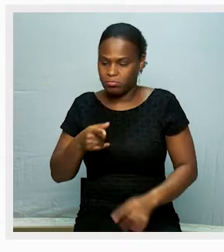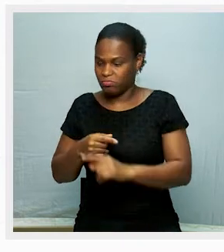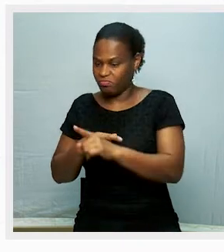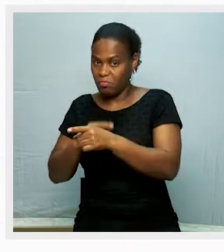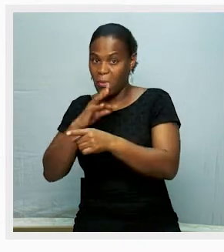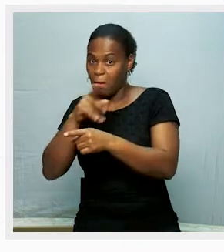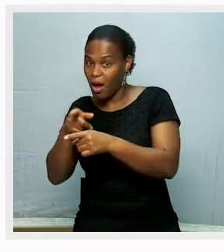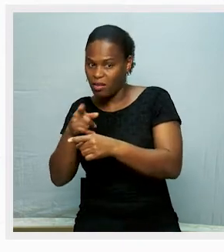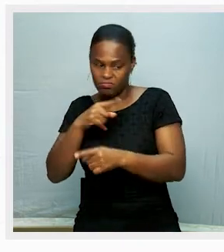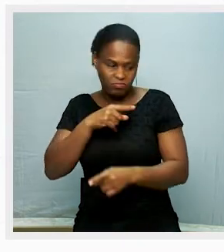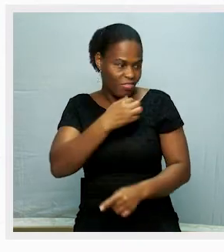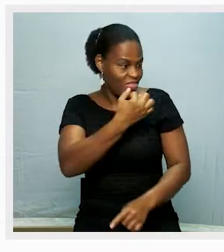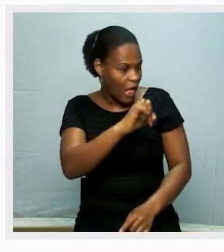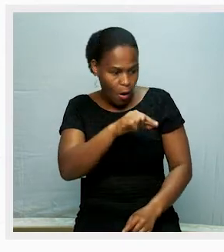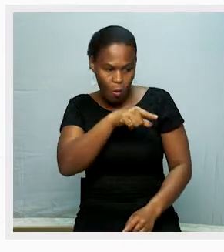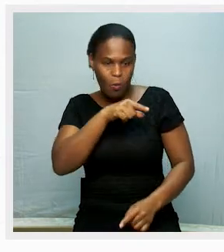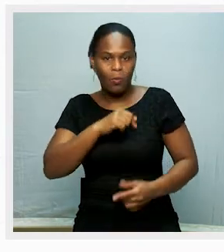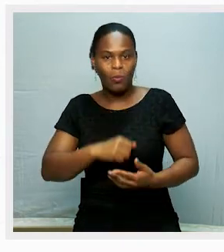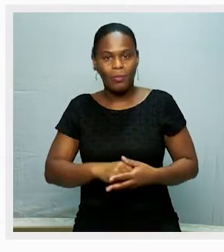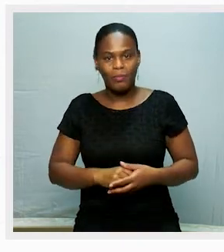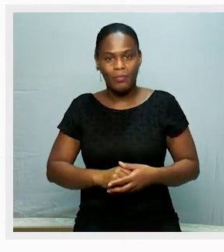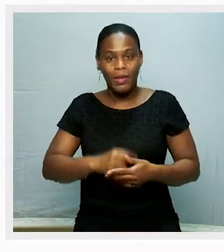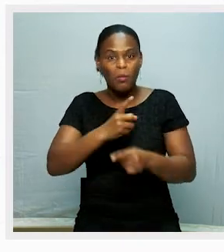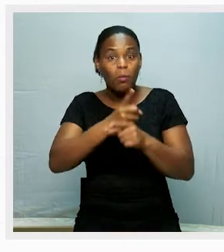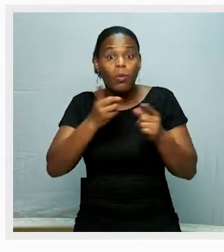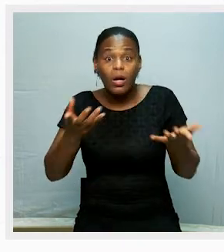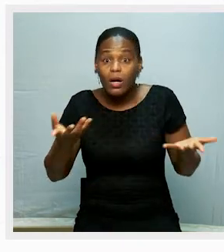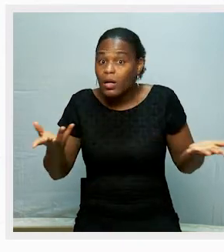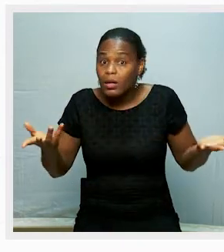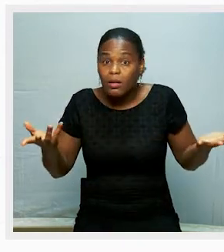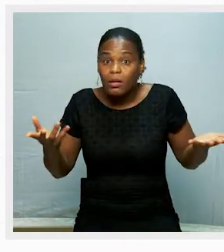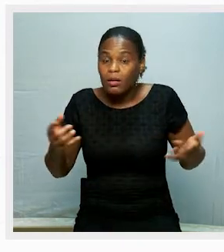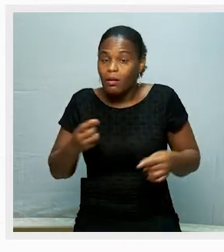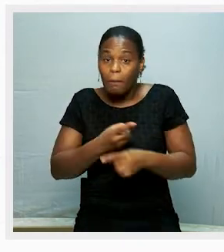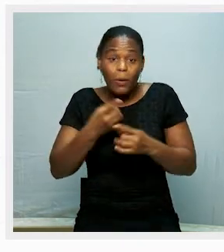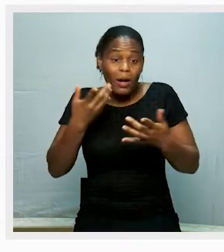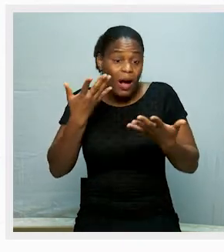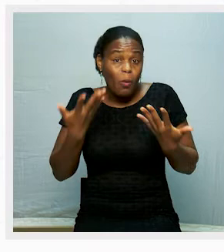vai dizer um não. Por quê? Porque neste momento